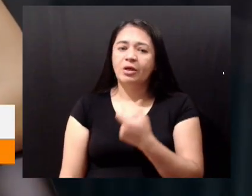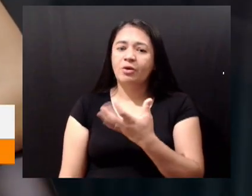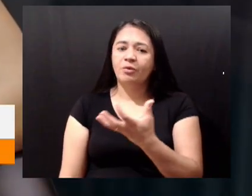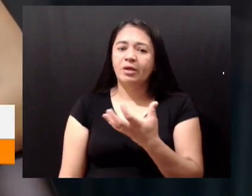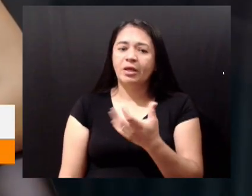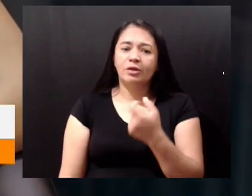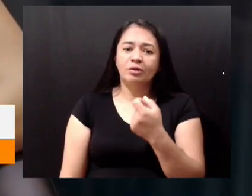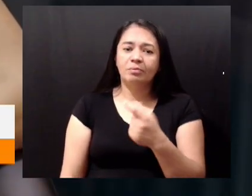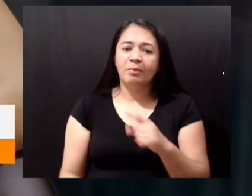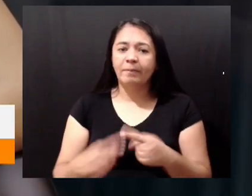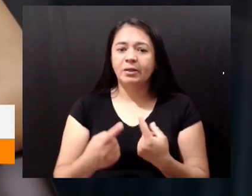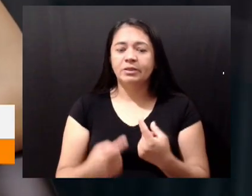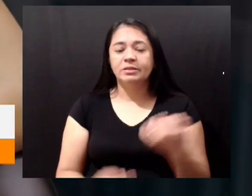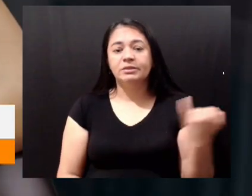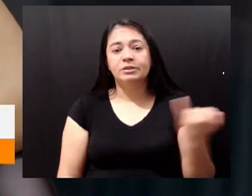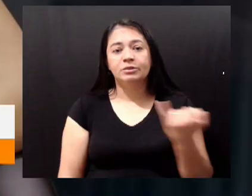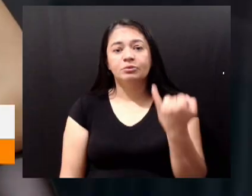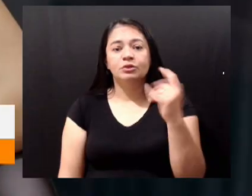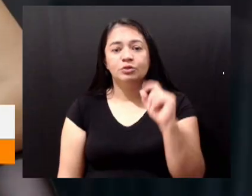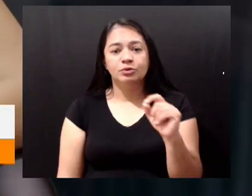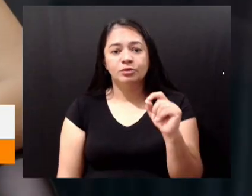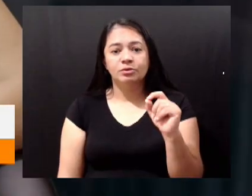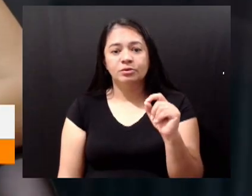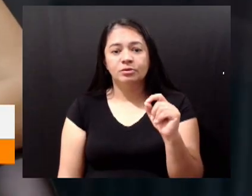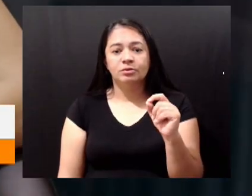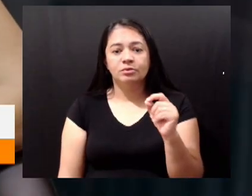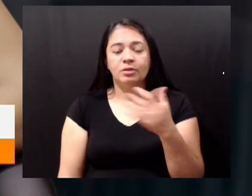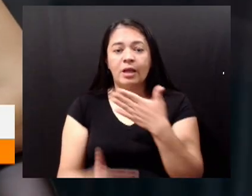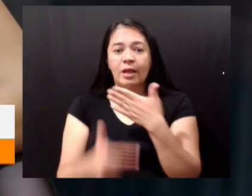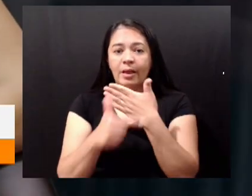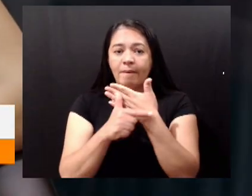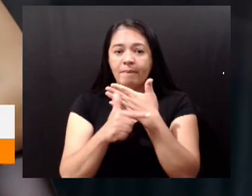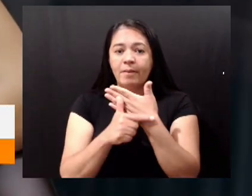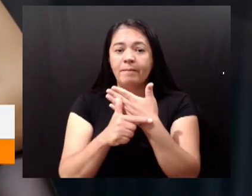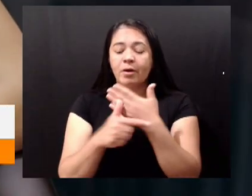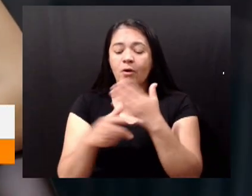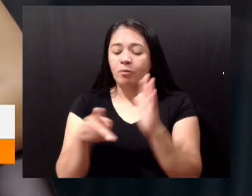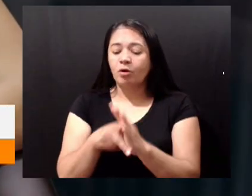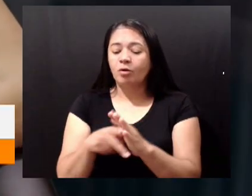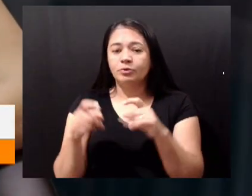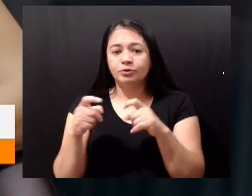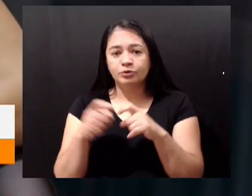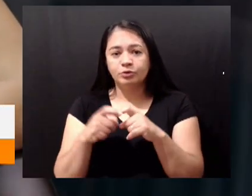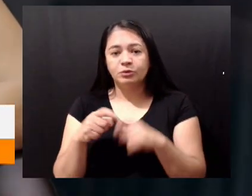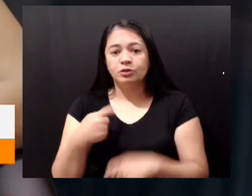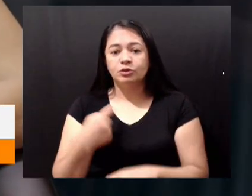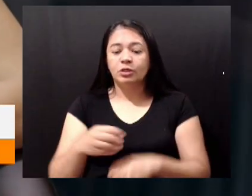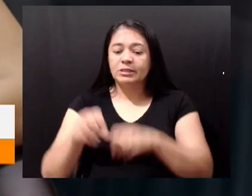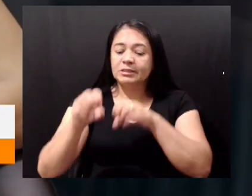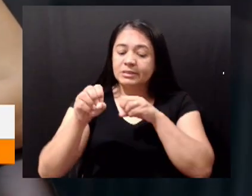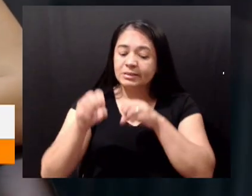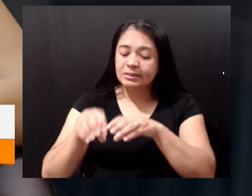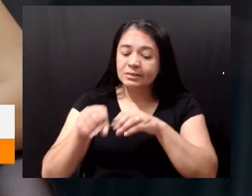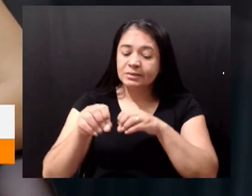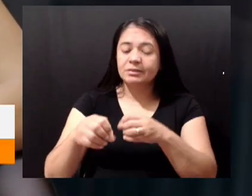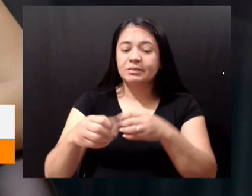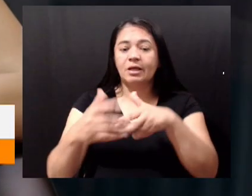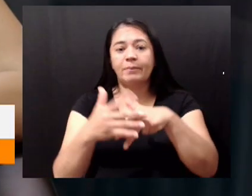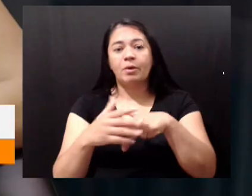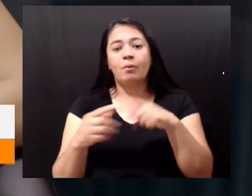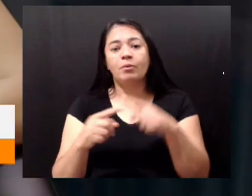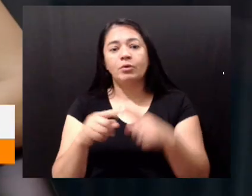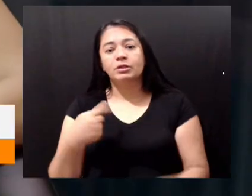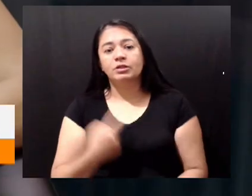muito importante, eu acho que é até papel do médico, Uhum. nós orientarmos o paciente, né, o porquê de nós estarmos